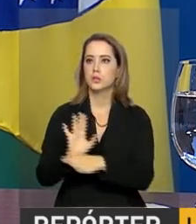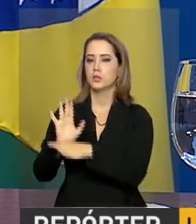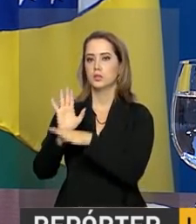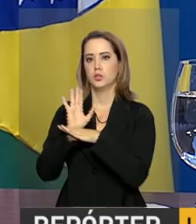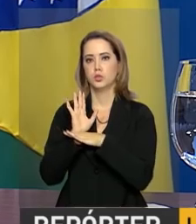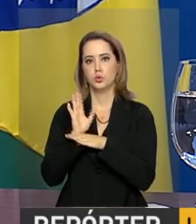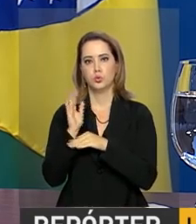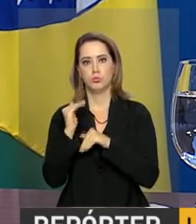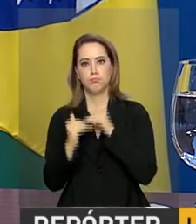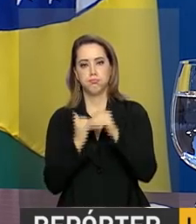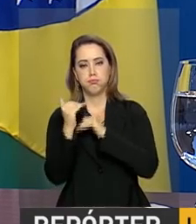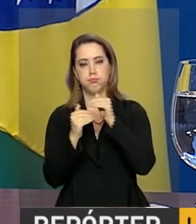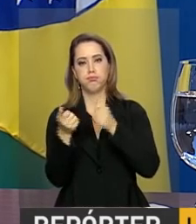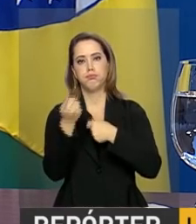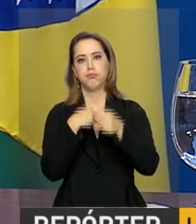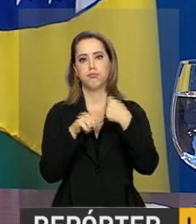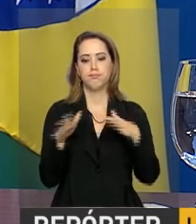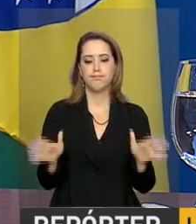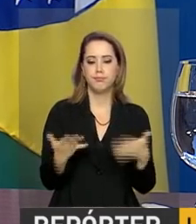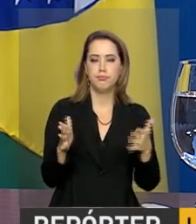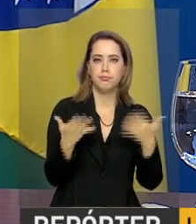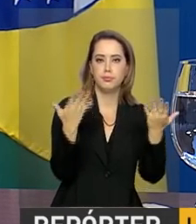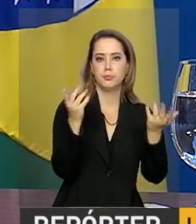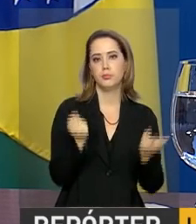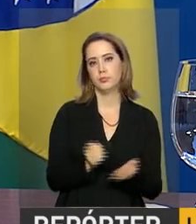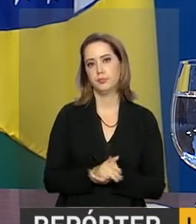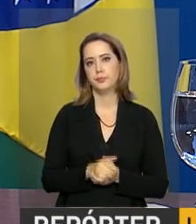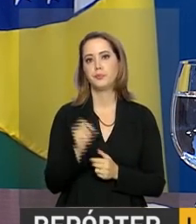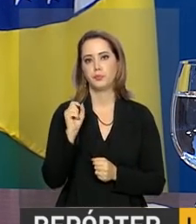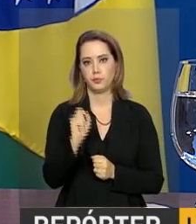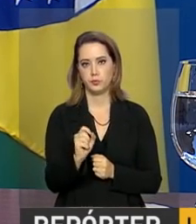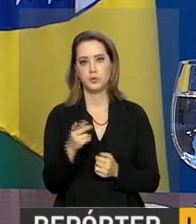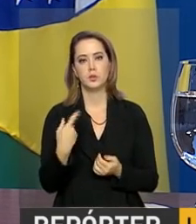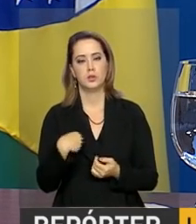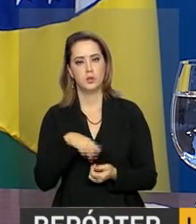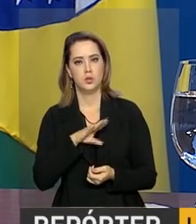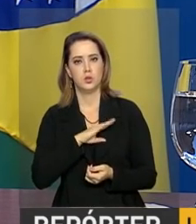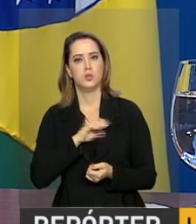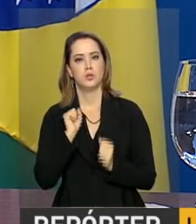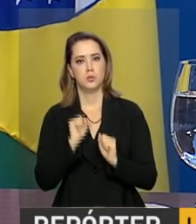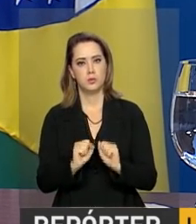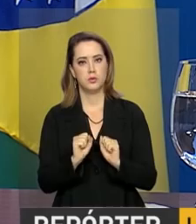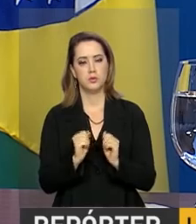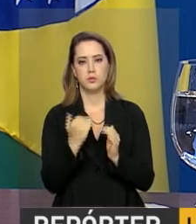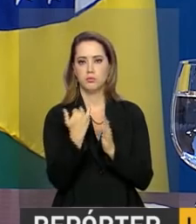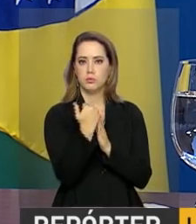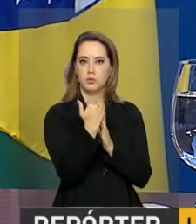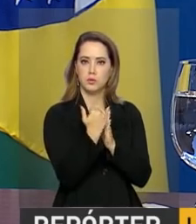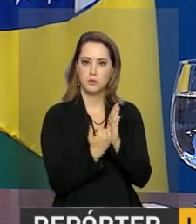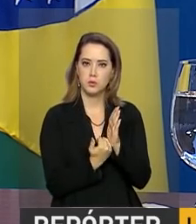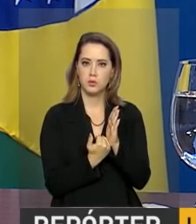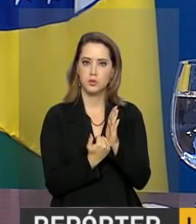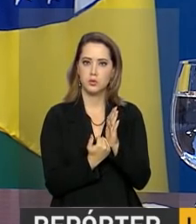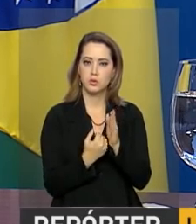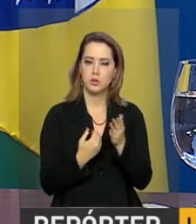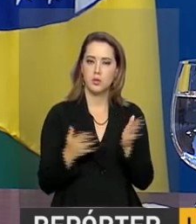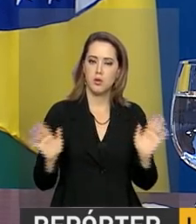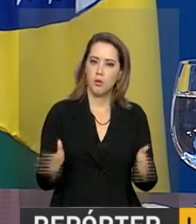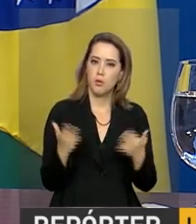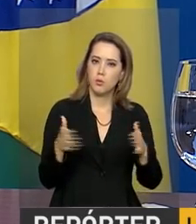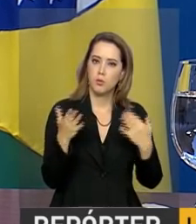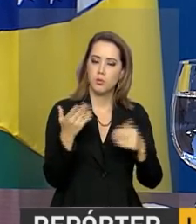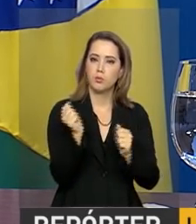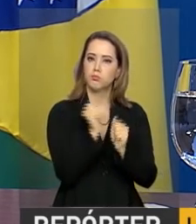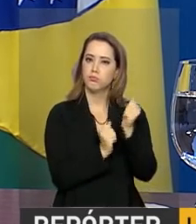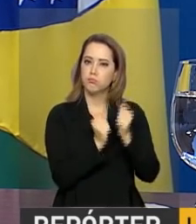a retomada da atividade econômica, aquilo que podemos chamar de medidas de aumento de produtividade. idade ou